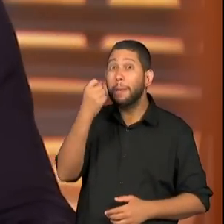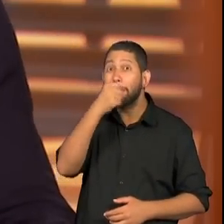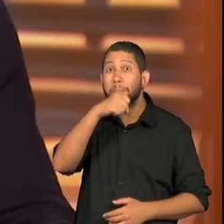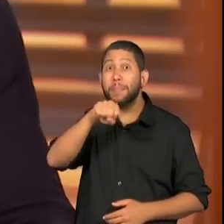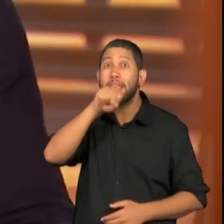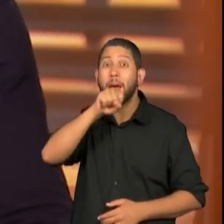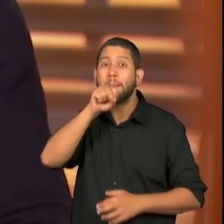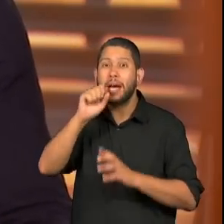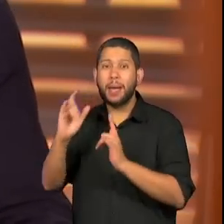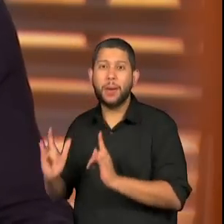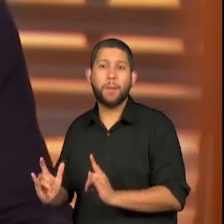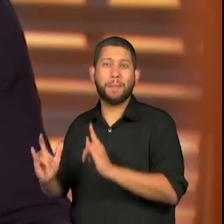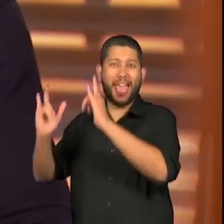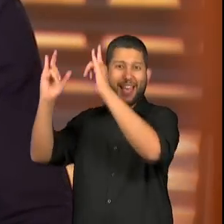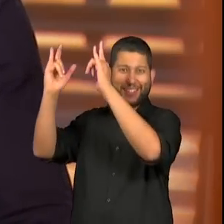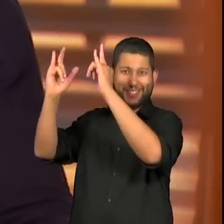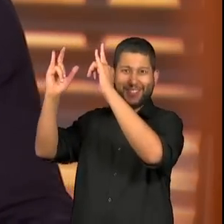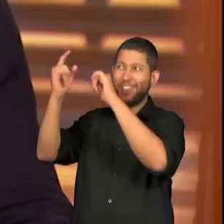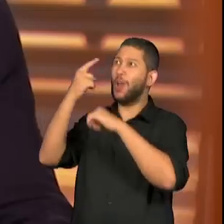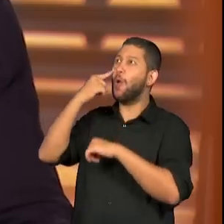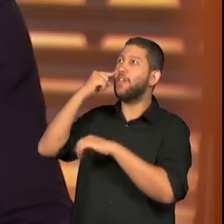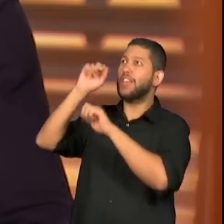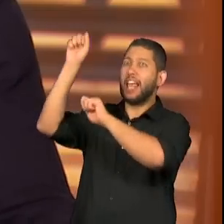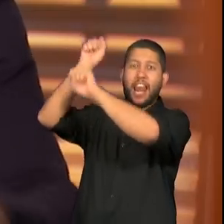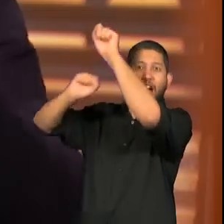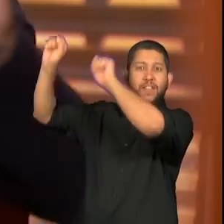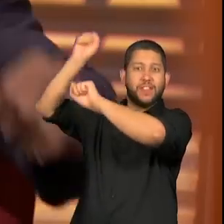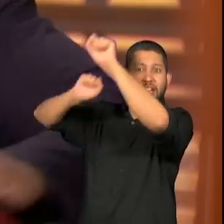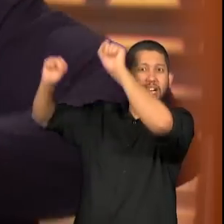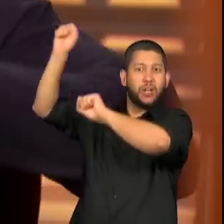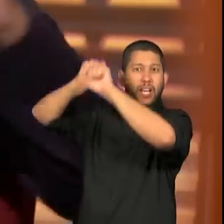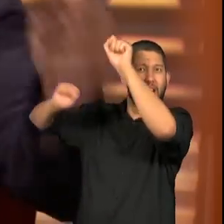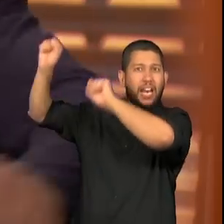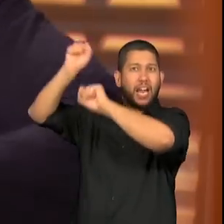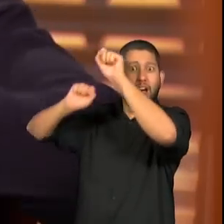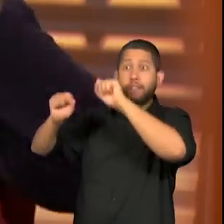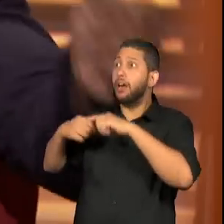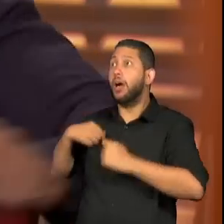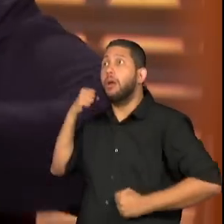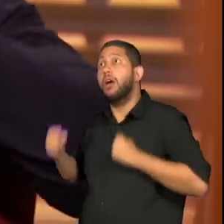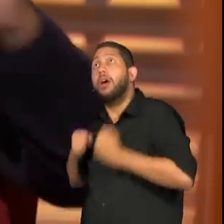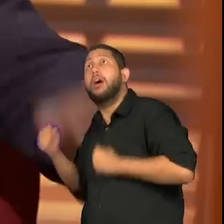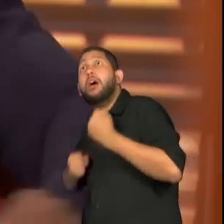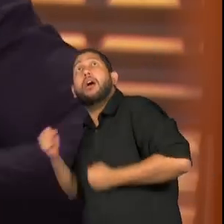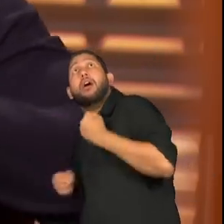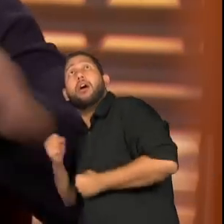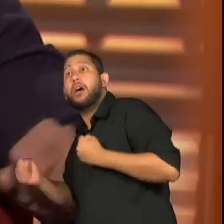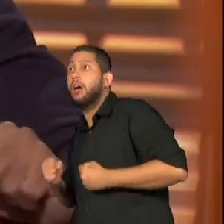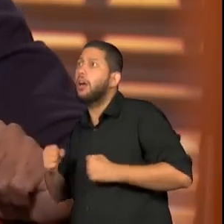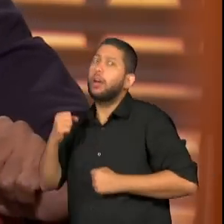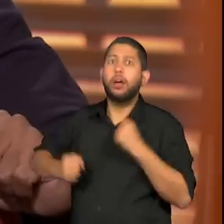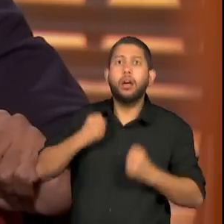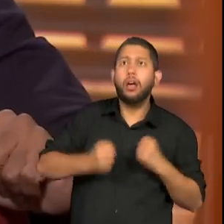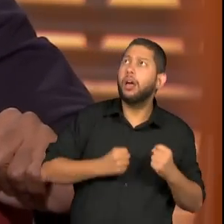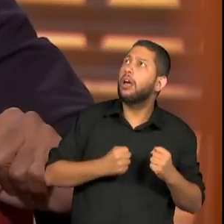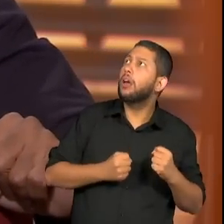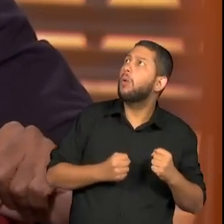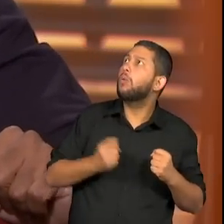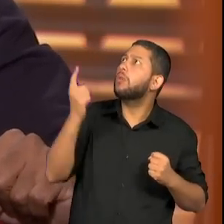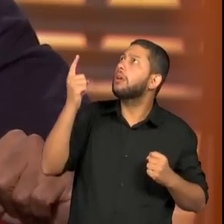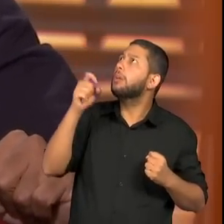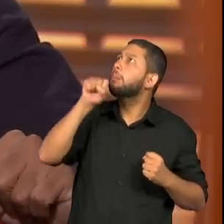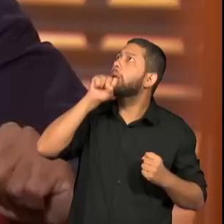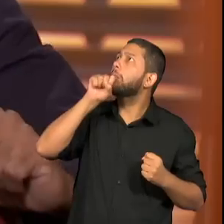num prédio, lavando um janelão, eu correndo com os meus amigos na praia, na barra, fazendo aquela bagunça, eu olhei assim, caraca, minha